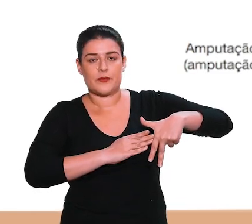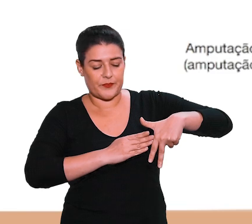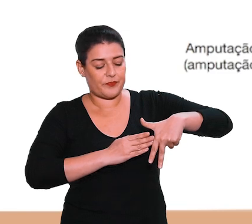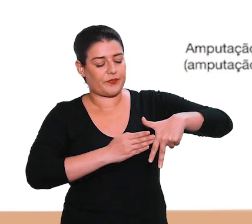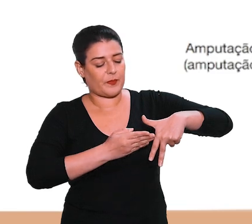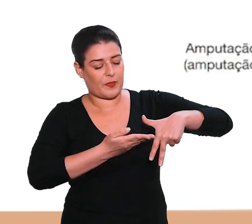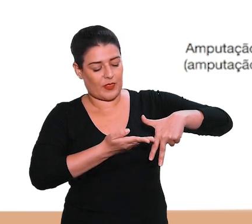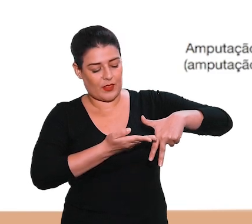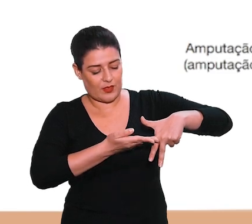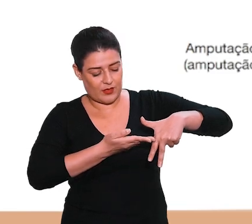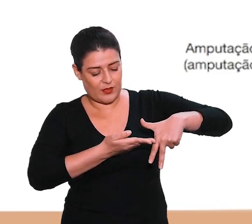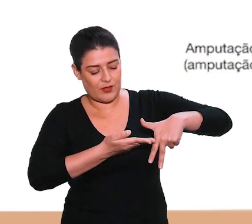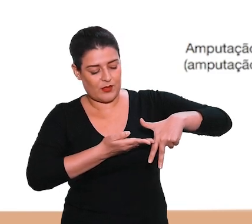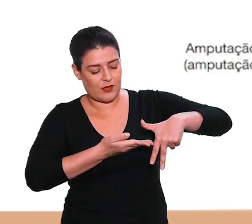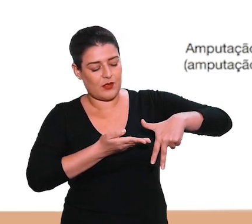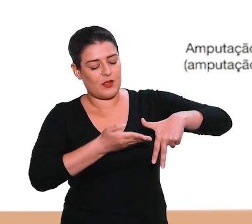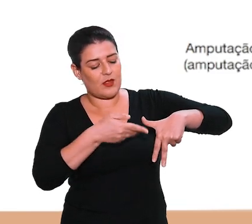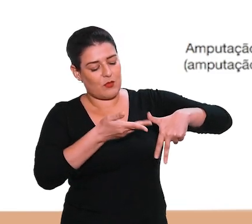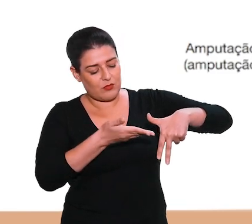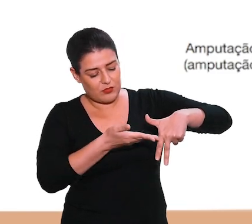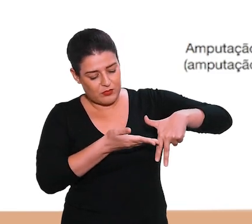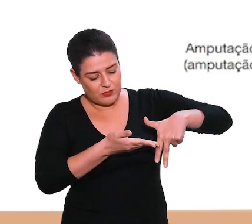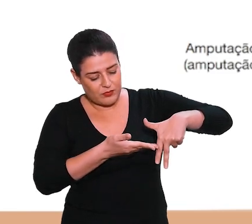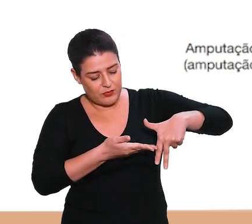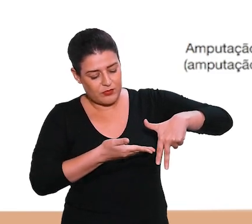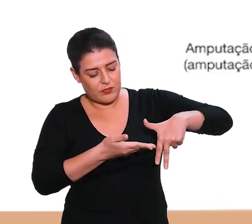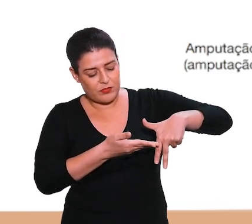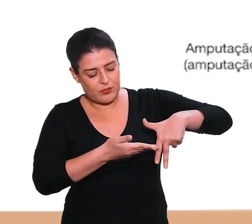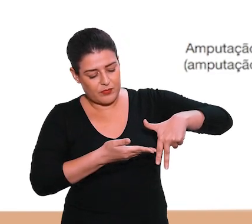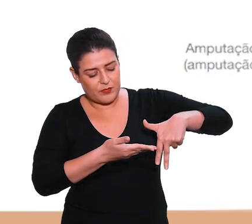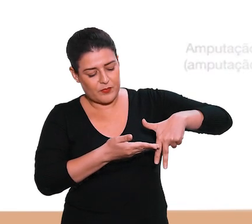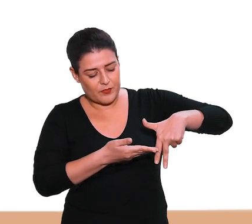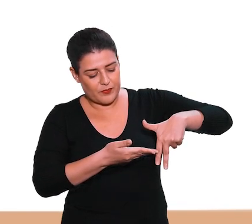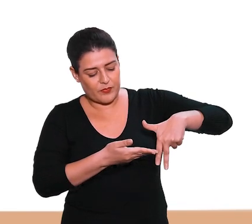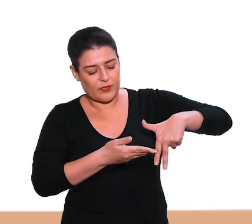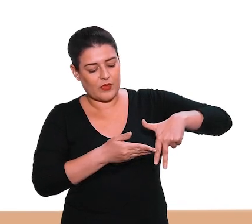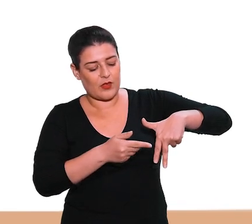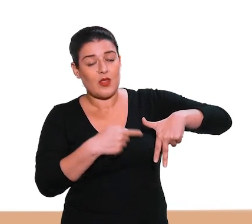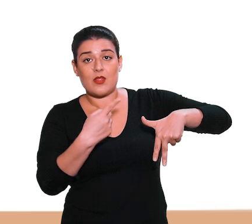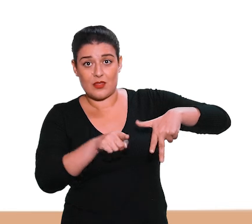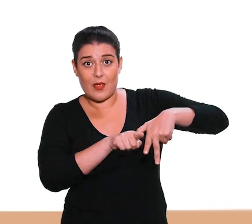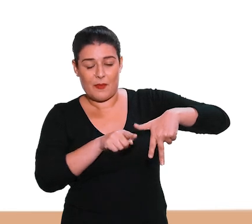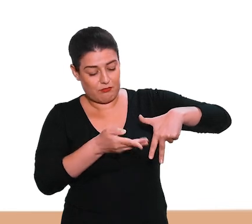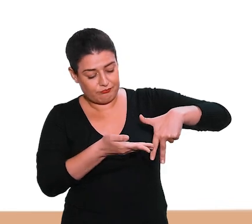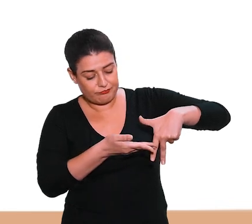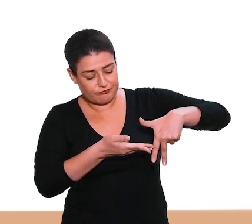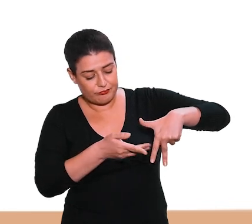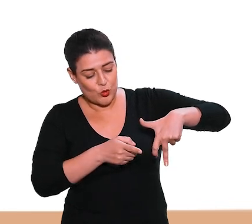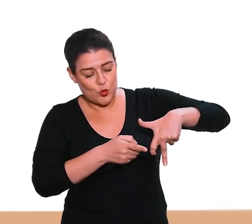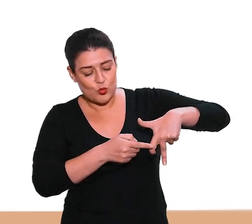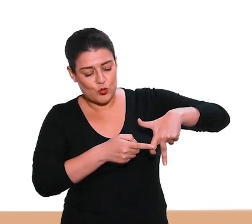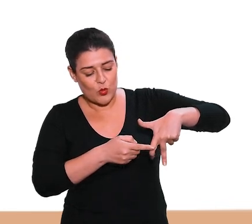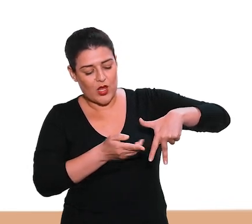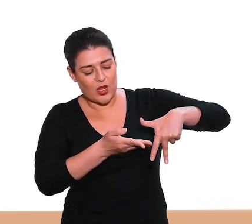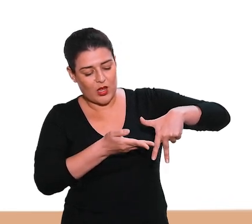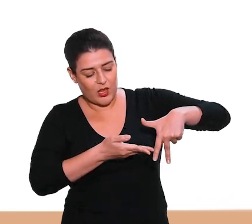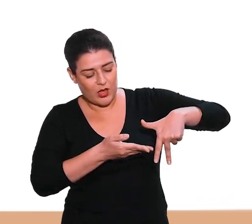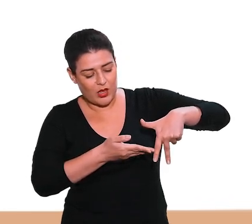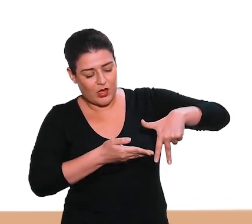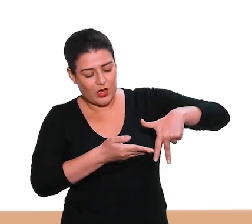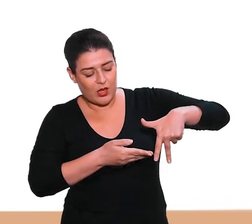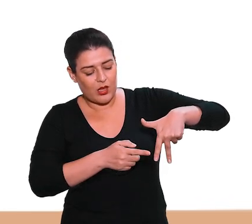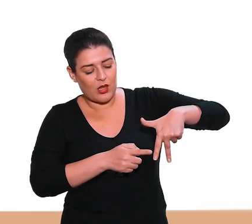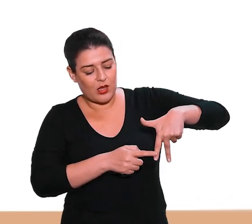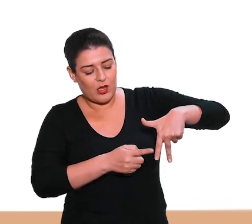a desarticulação de quadril, depois nós temos as amputações transfemorais, desarticulação de joelho, transtibiais, desarticulação